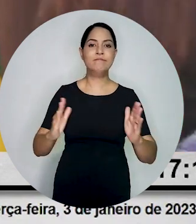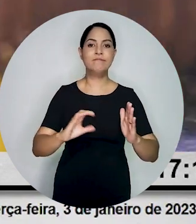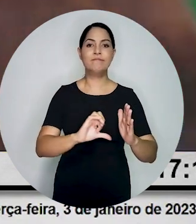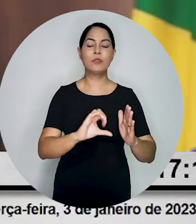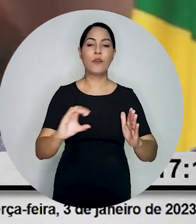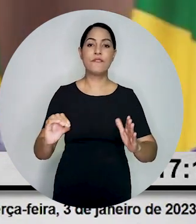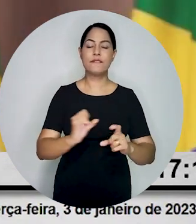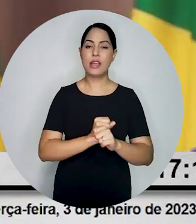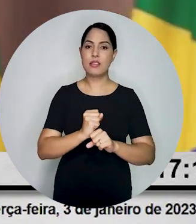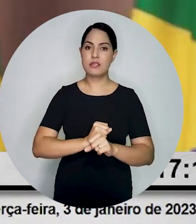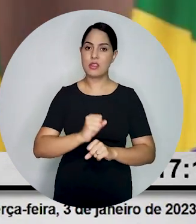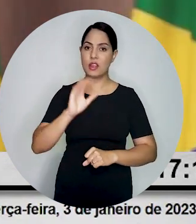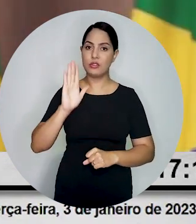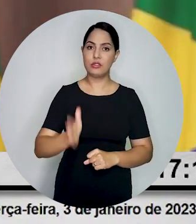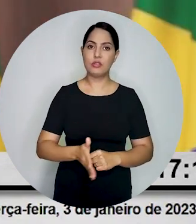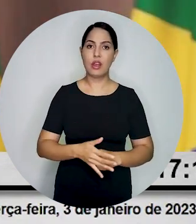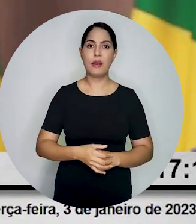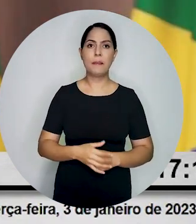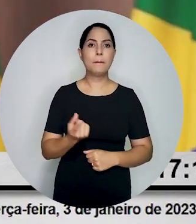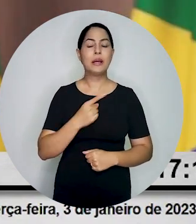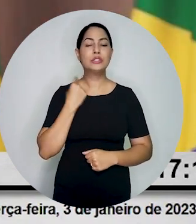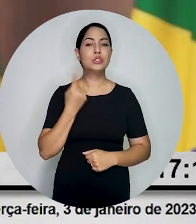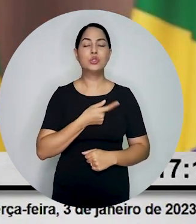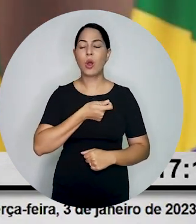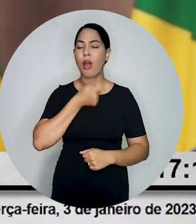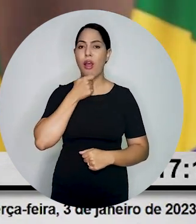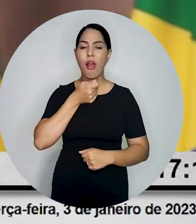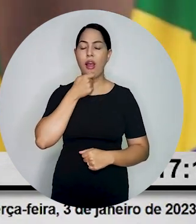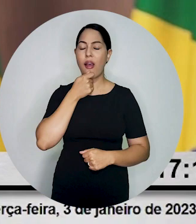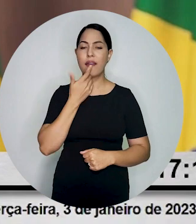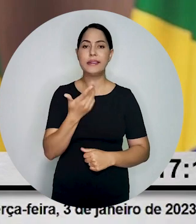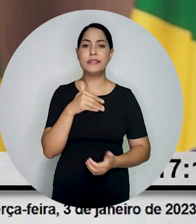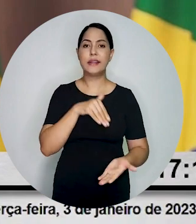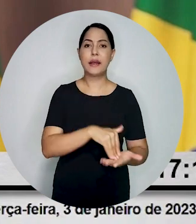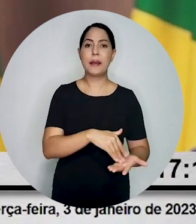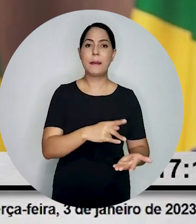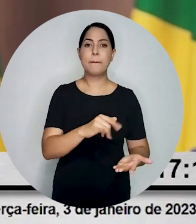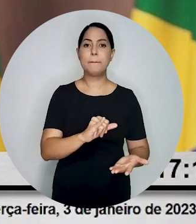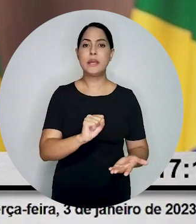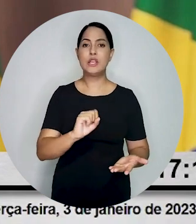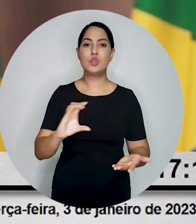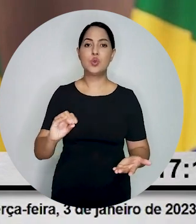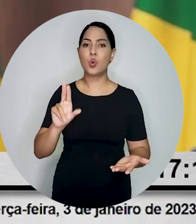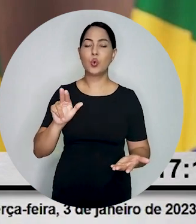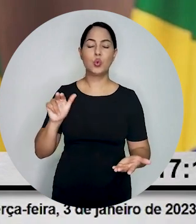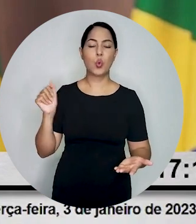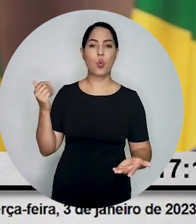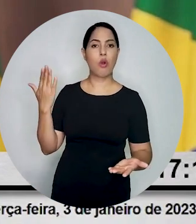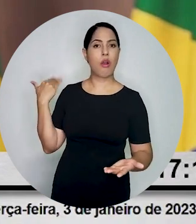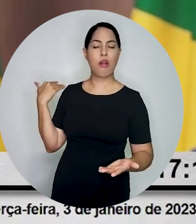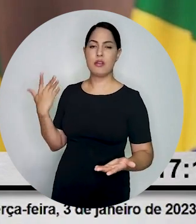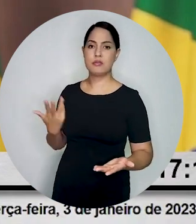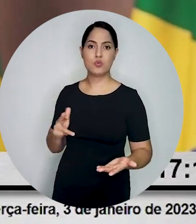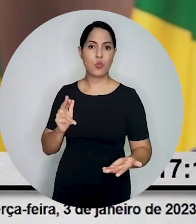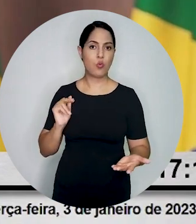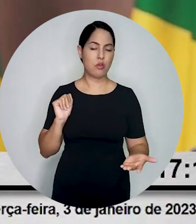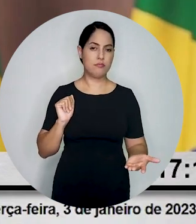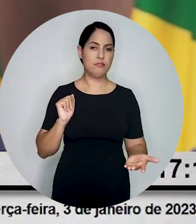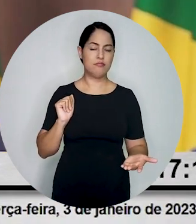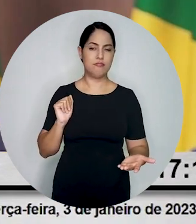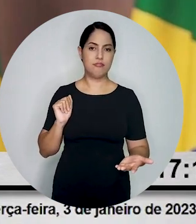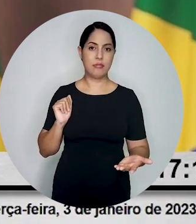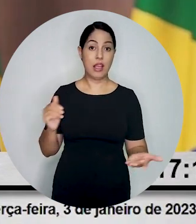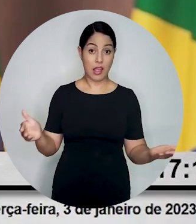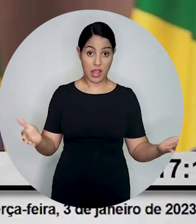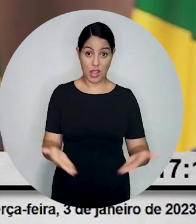Se nós temos 90 anos e em 90 anos nós não temos um piso com